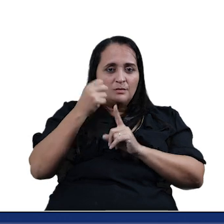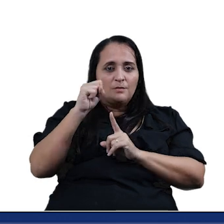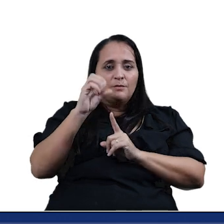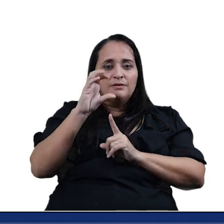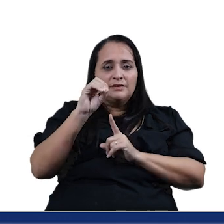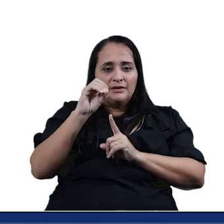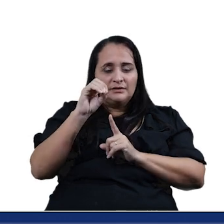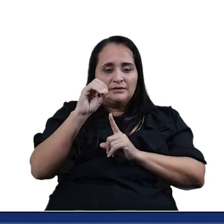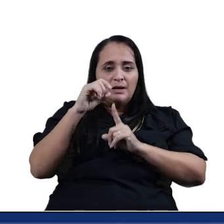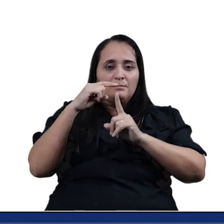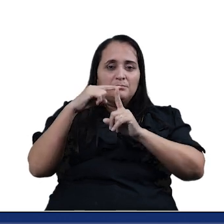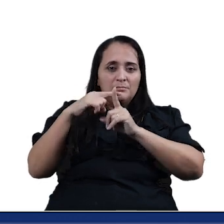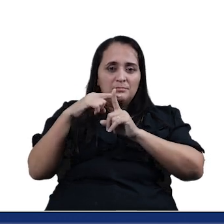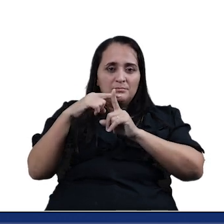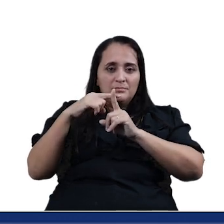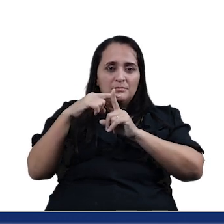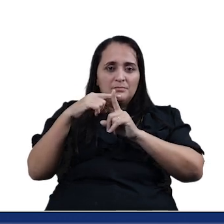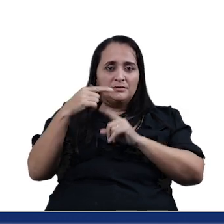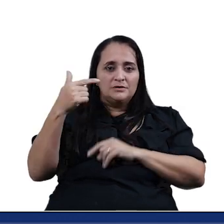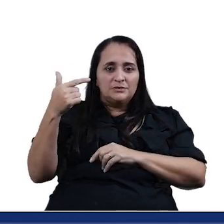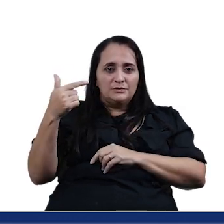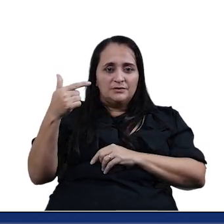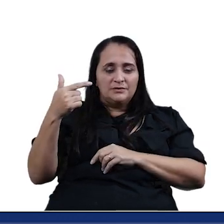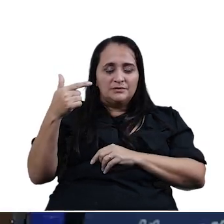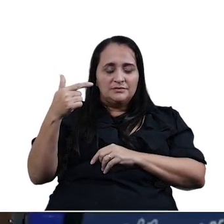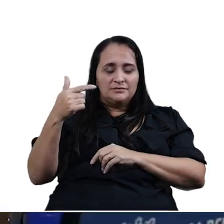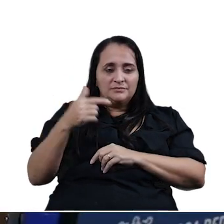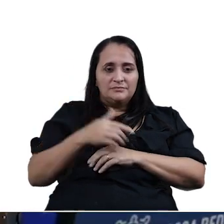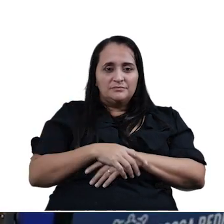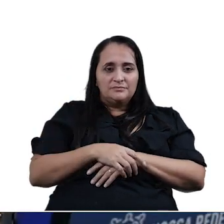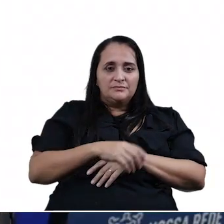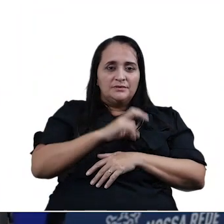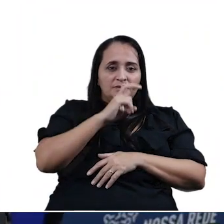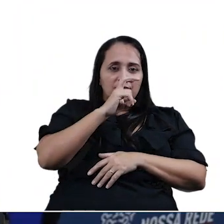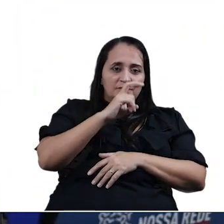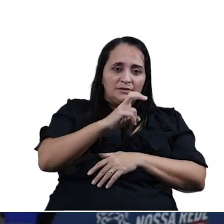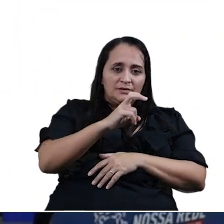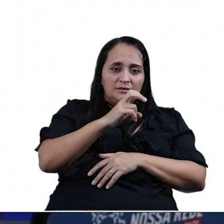mais 80 mais 2.